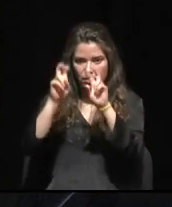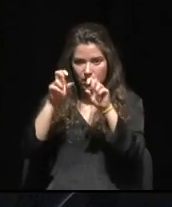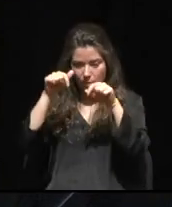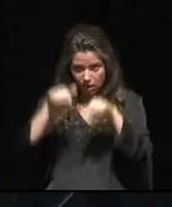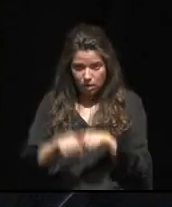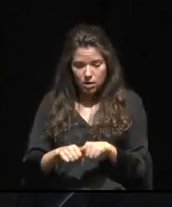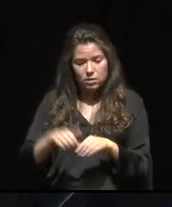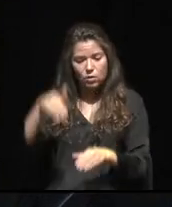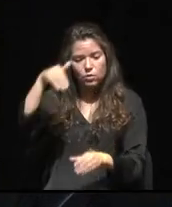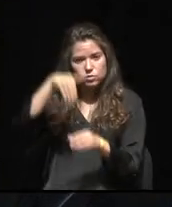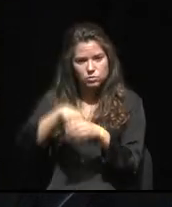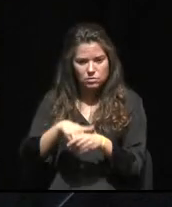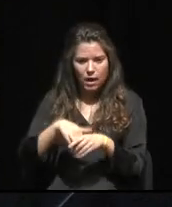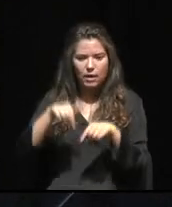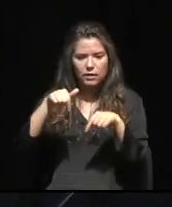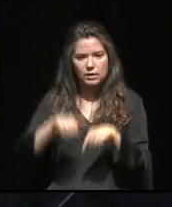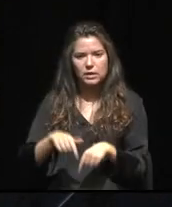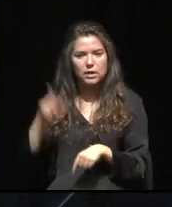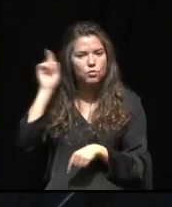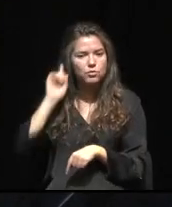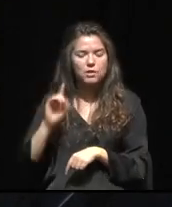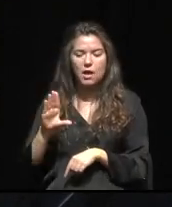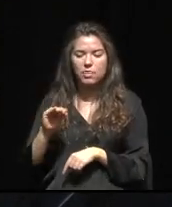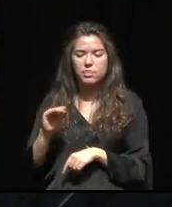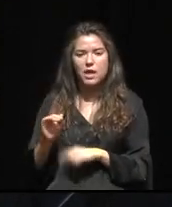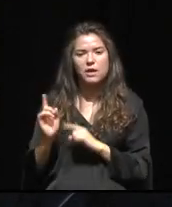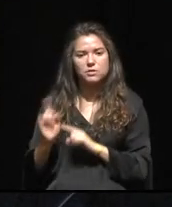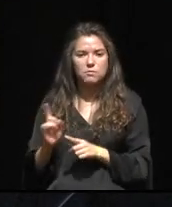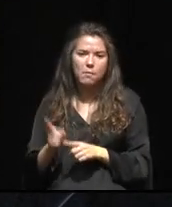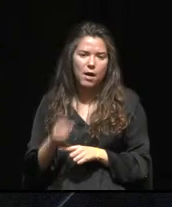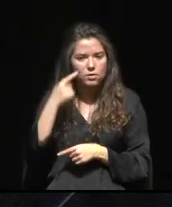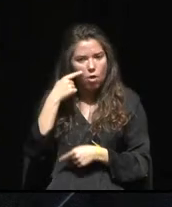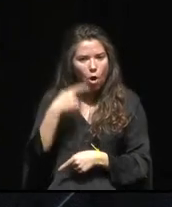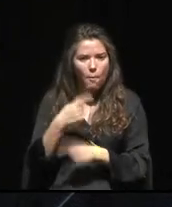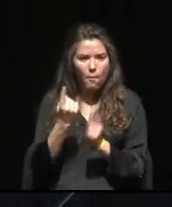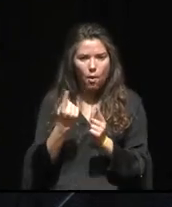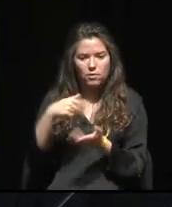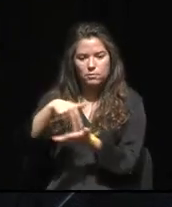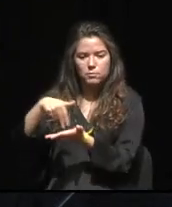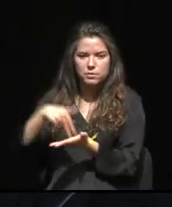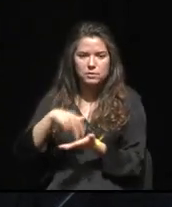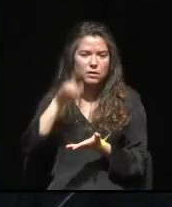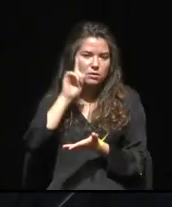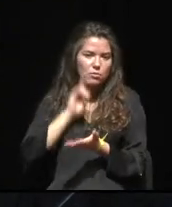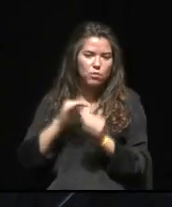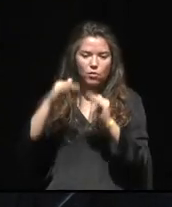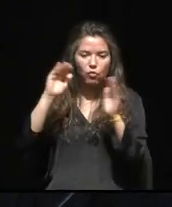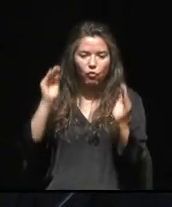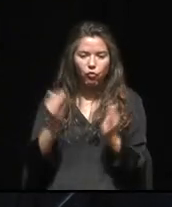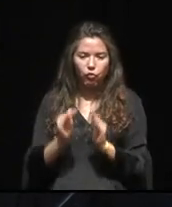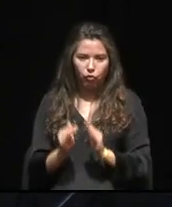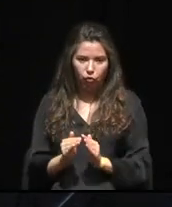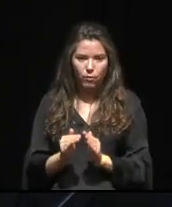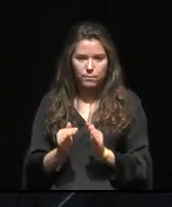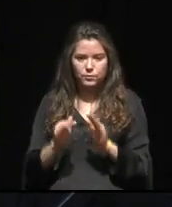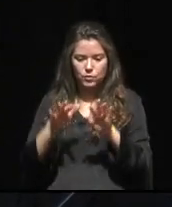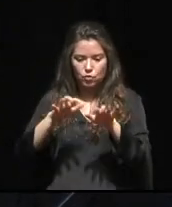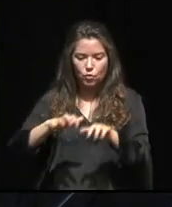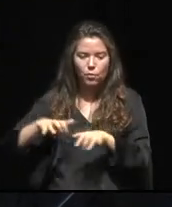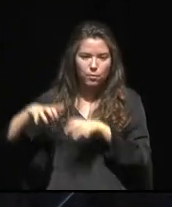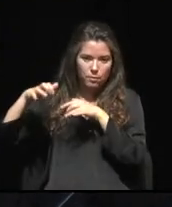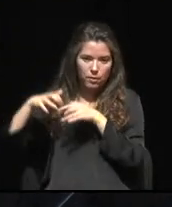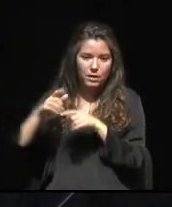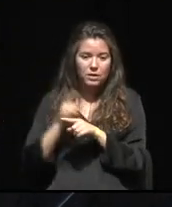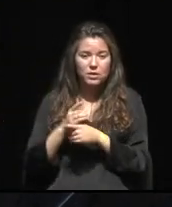resultado das eleições legislativas no passado dia 10 de Março traduz-se numa redução da presença das mulheres eleitas no Parlamento com apenas